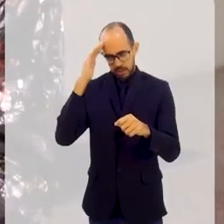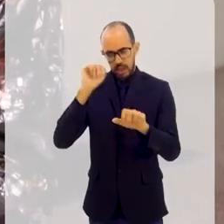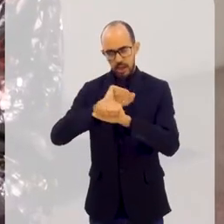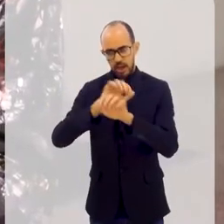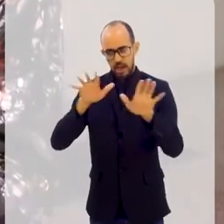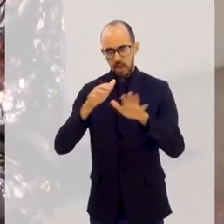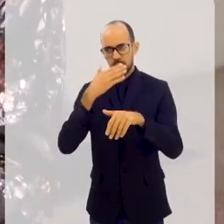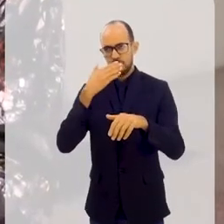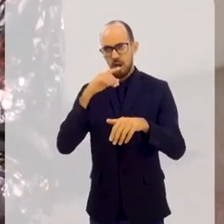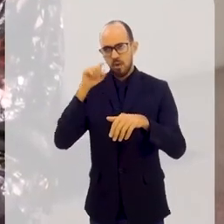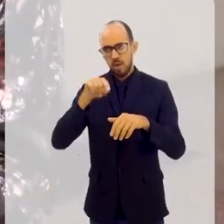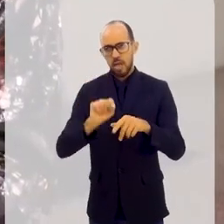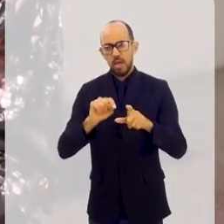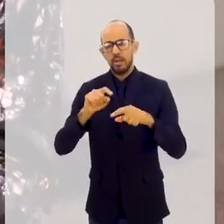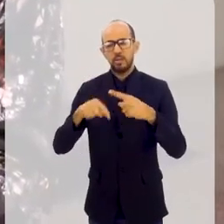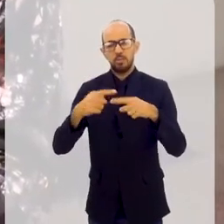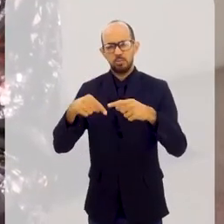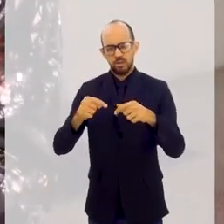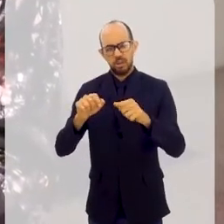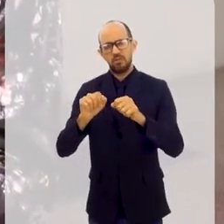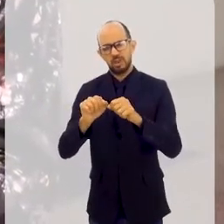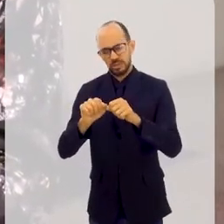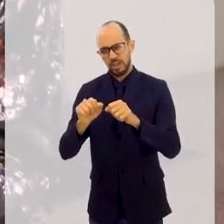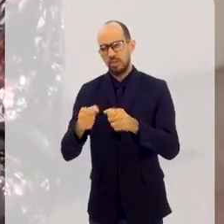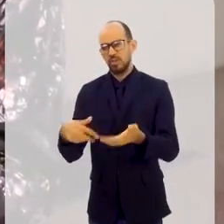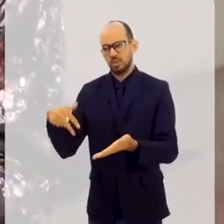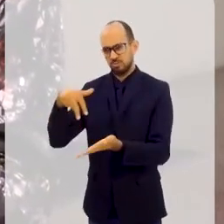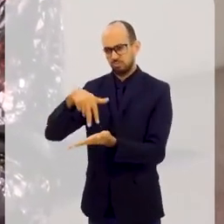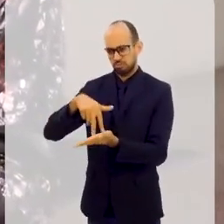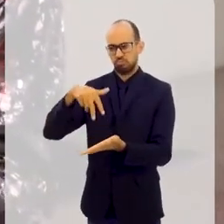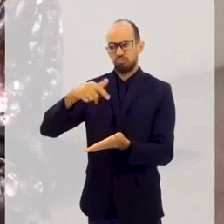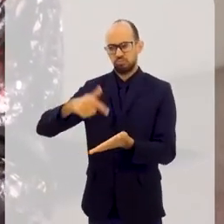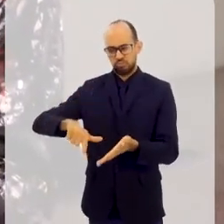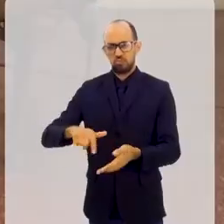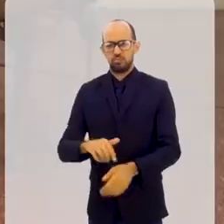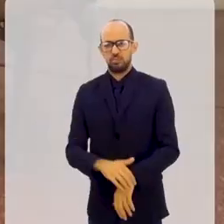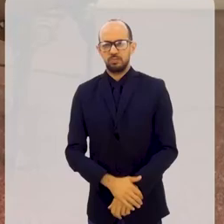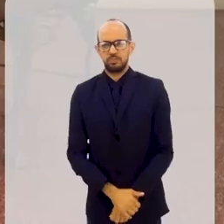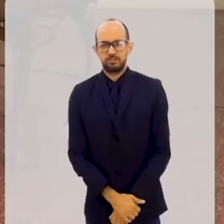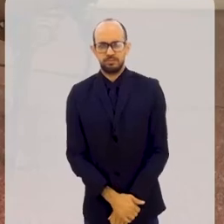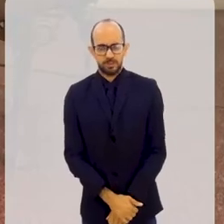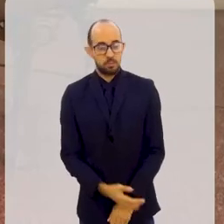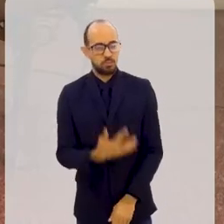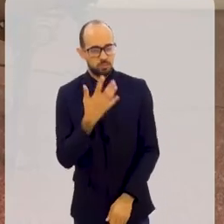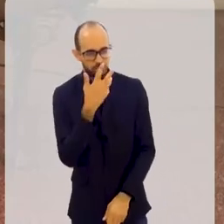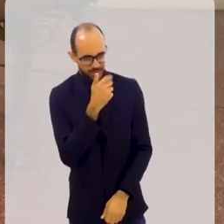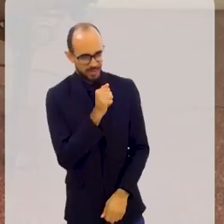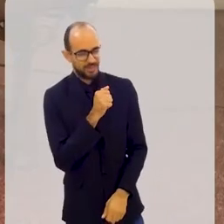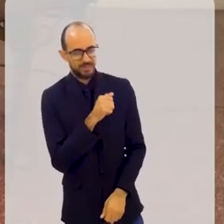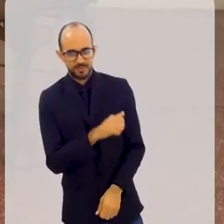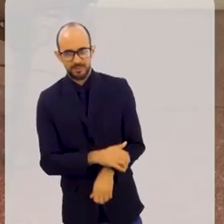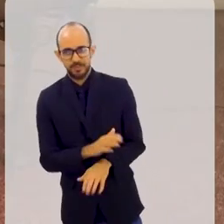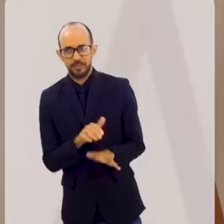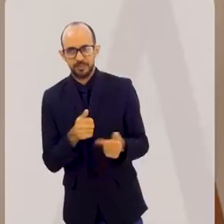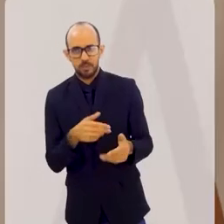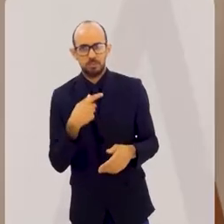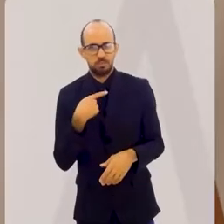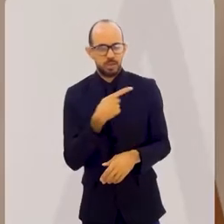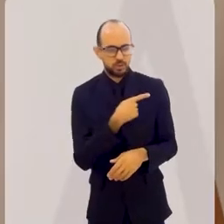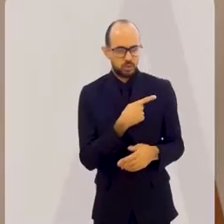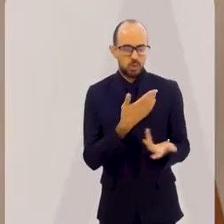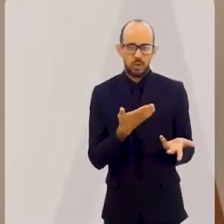não morrer tá doendo e no último ele vai levantar de novo para ver para sempre muito bonito